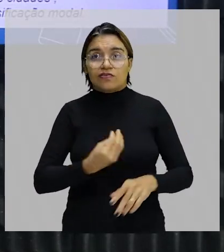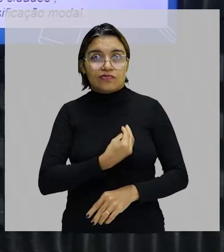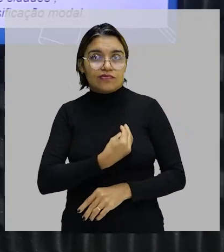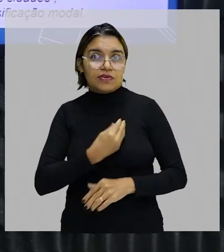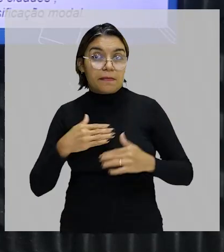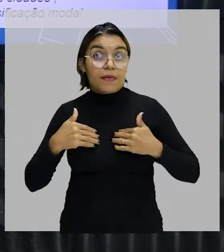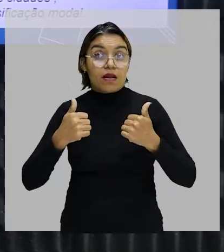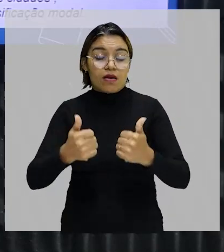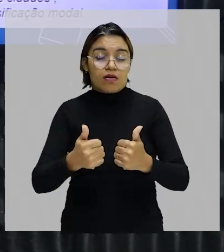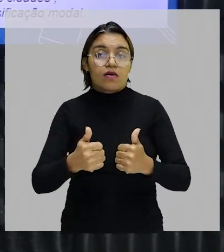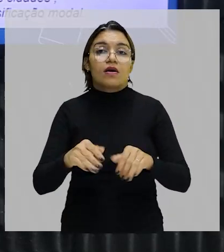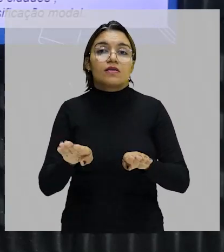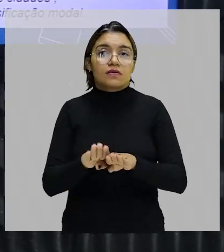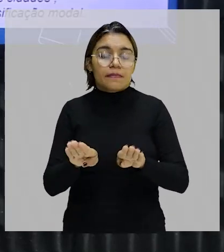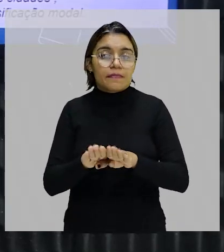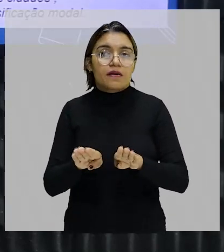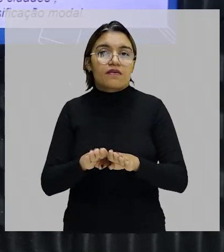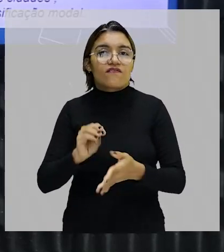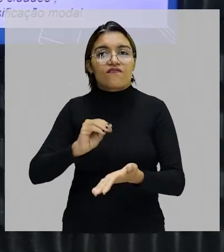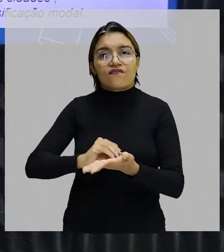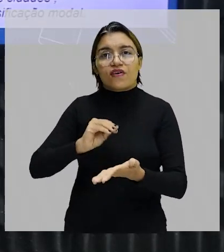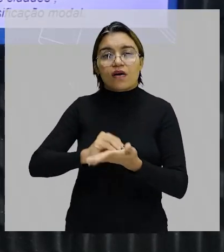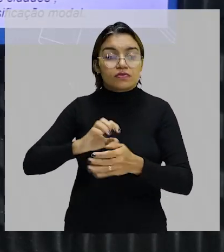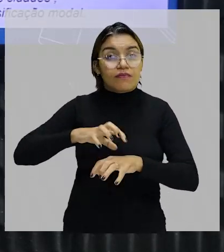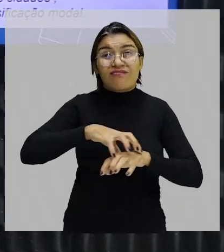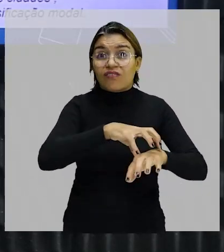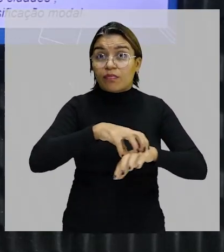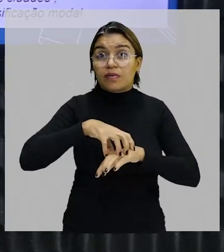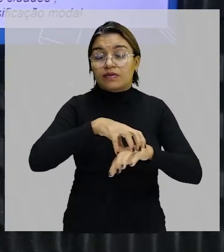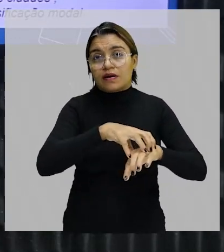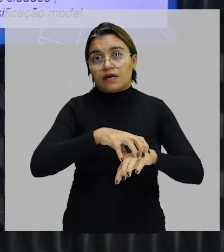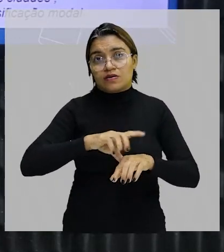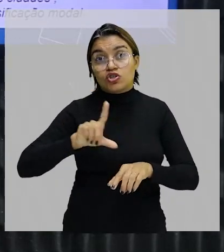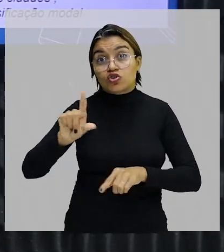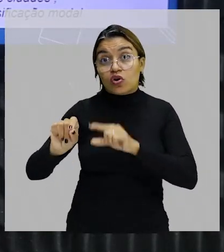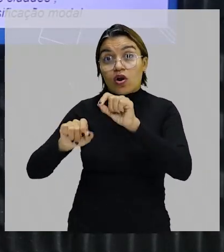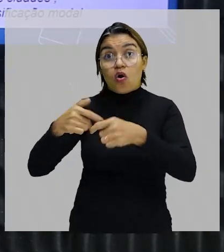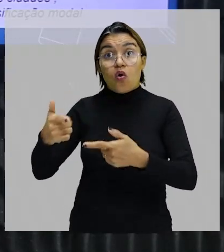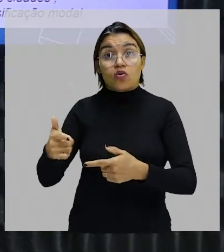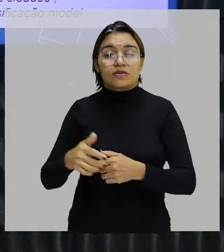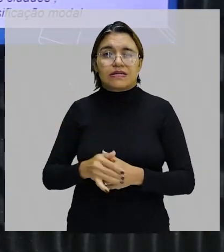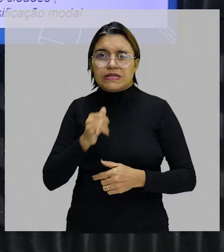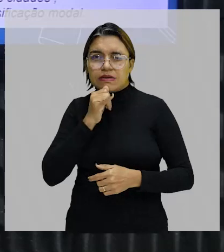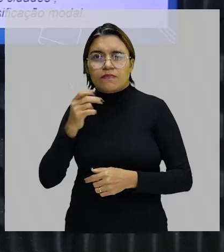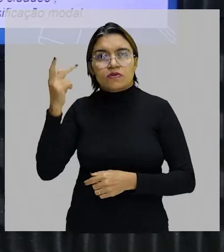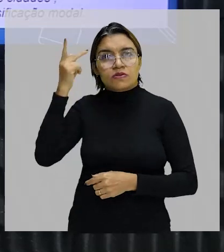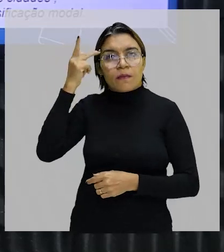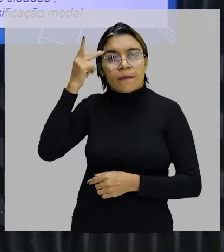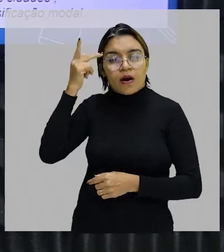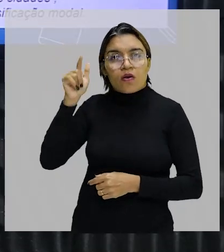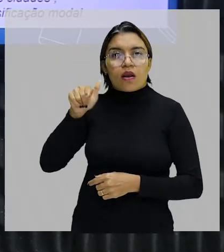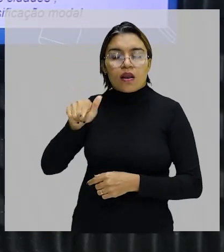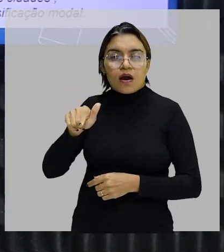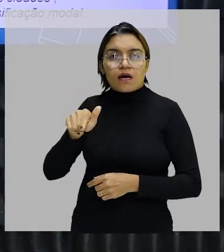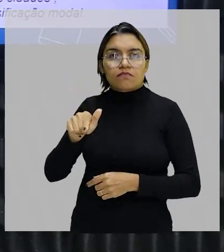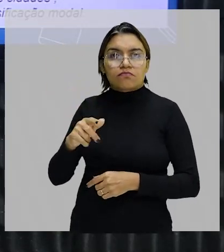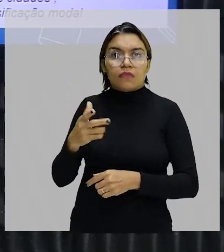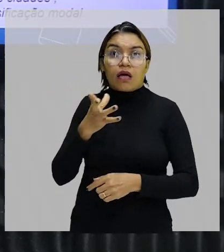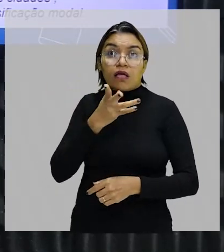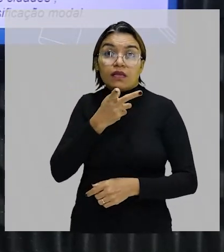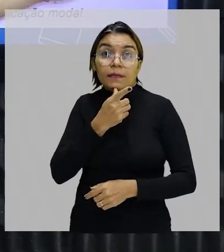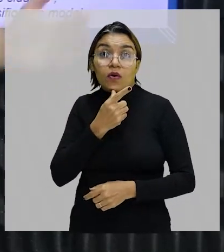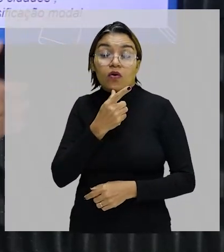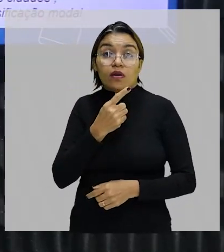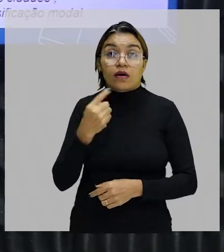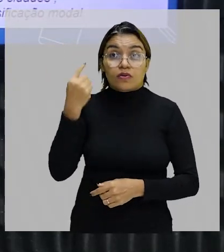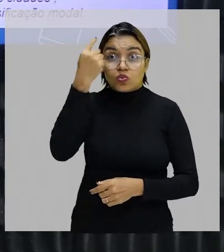mas principalmente estão também fugindo da falta de mobilidade urbana, né? Cidades como São Paulo, por exemplo, você pode demorar de 2 a 3 horas para ir de um